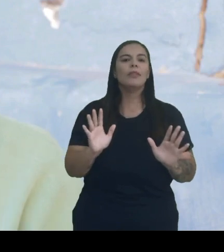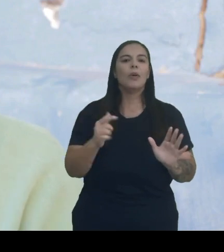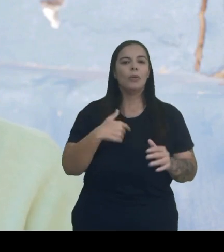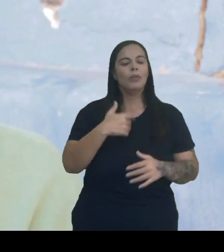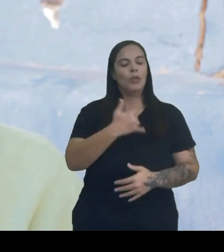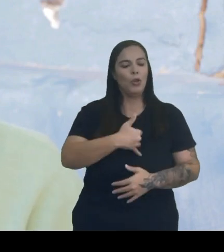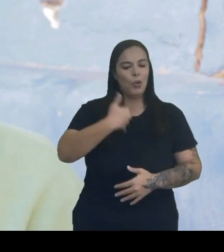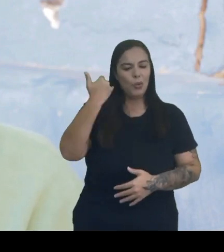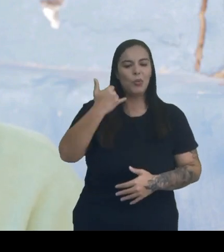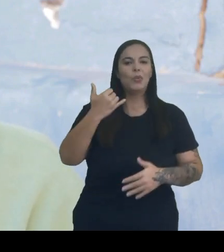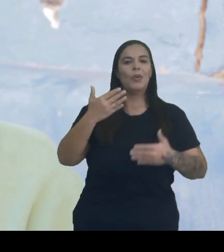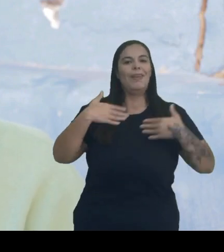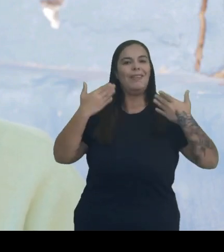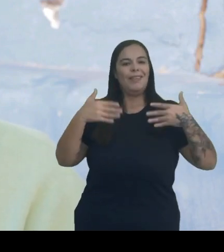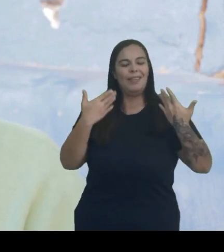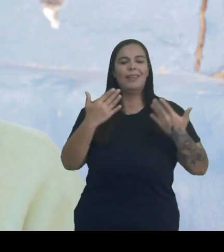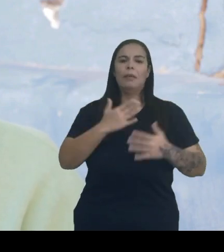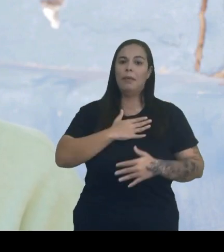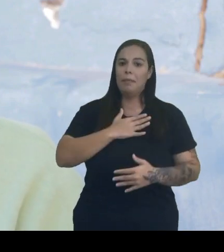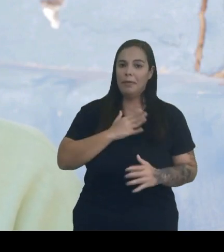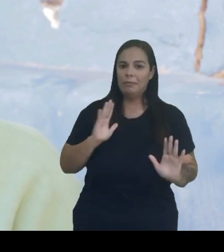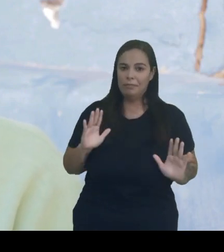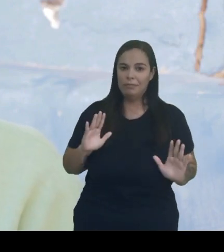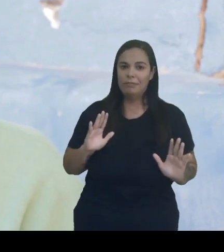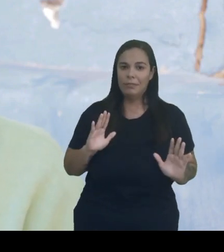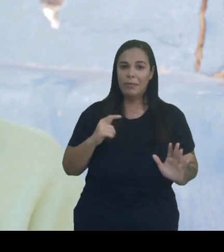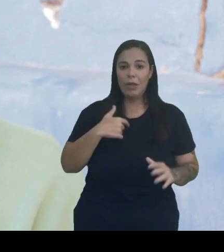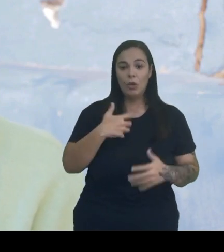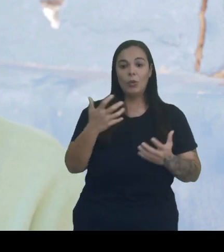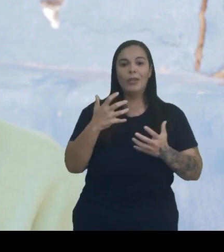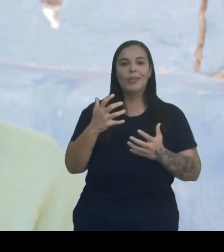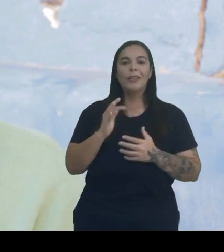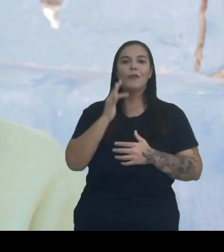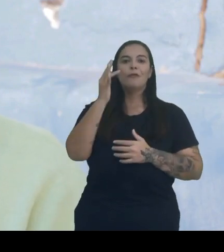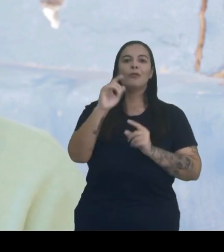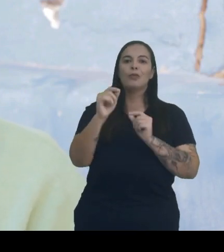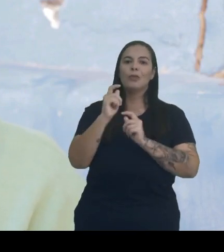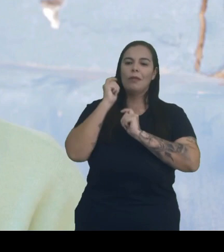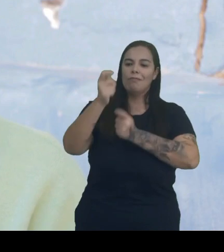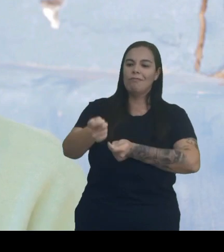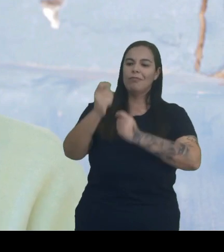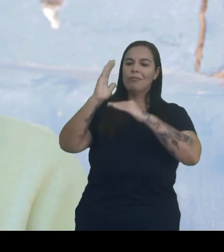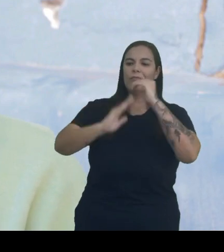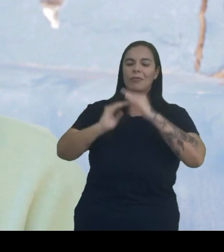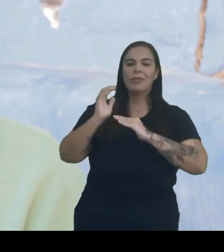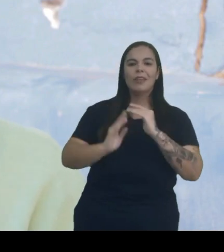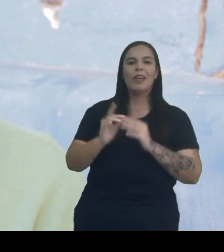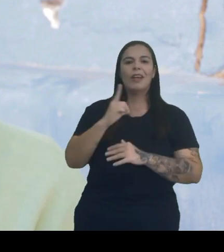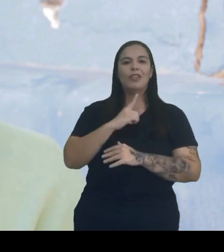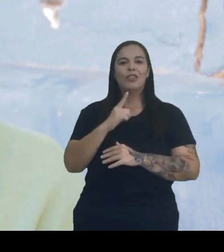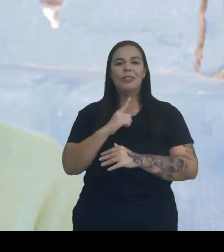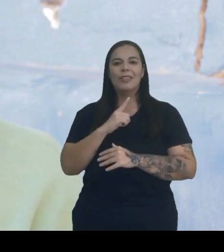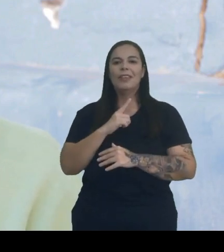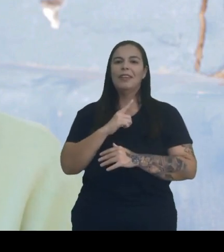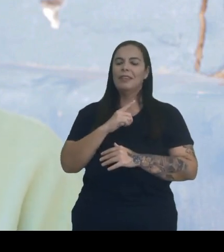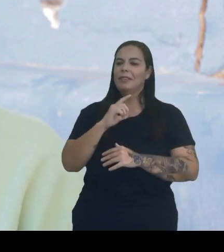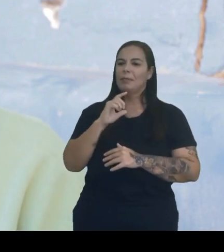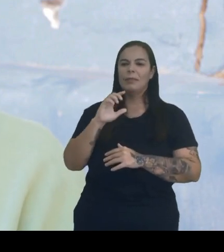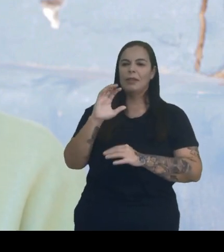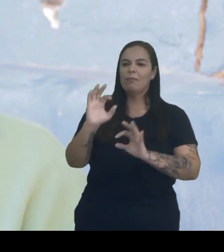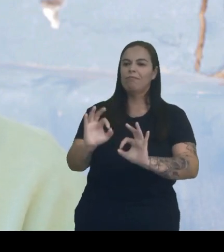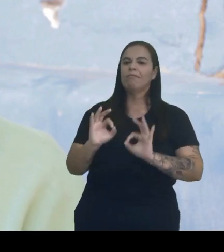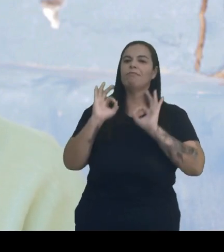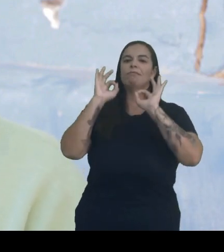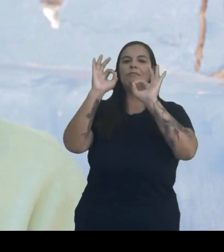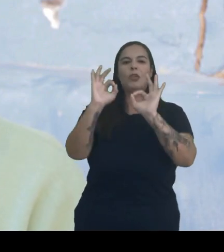orgulho, tenho essa alegria para mim. Então eu queria ser um pescador, eu tinha vontade de ter uma pescaria, de ser um mestre de pescaria, né?